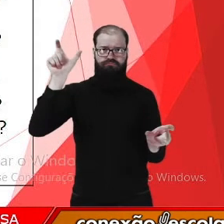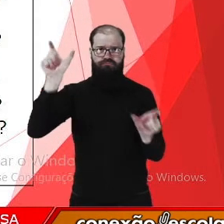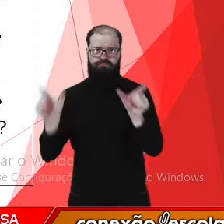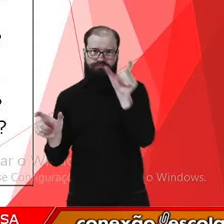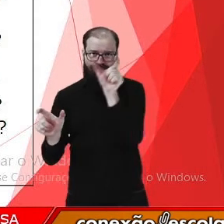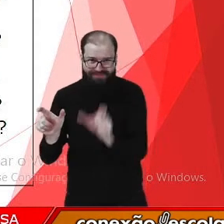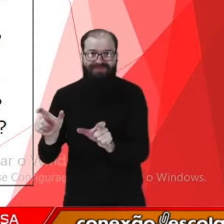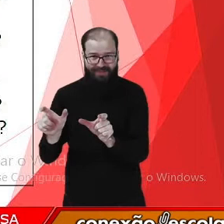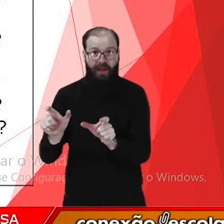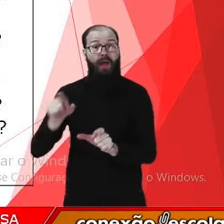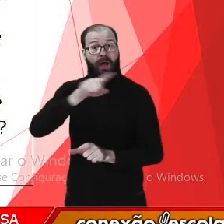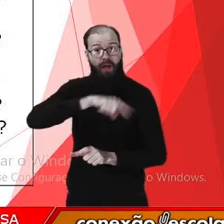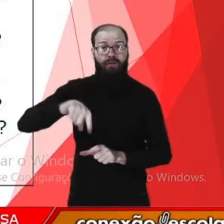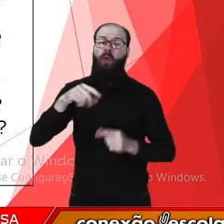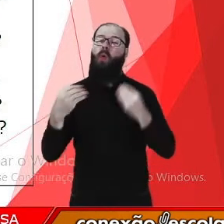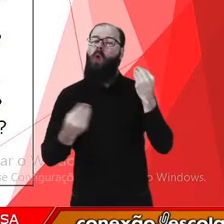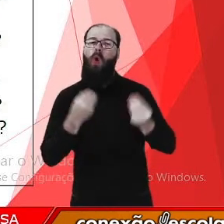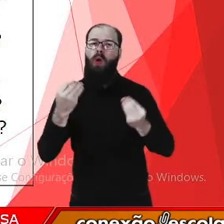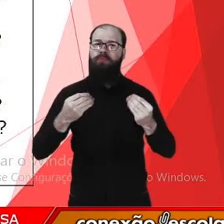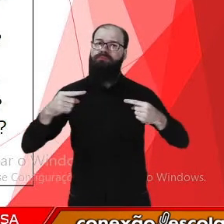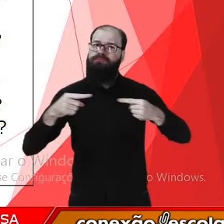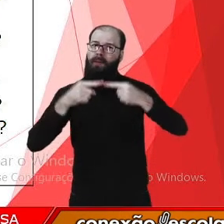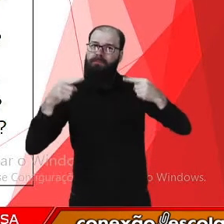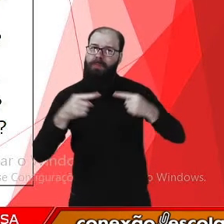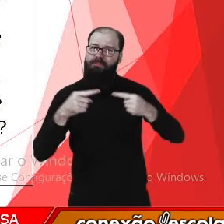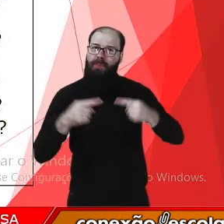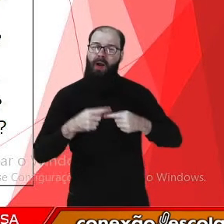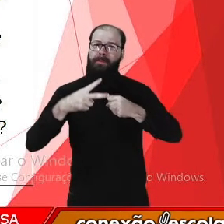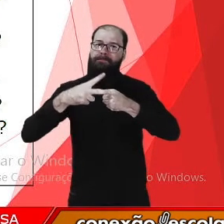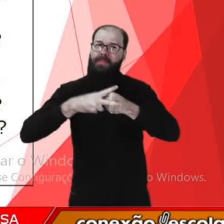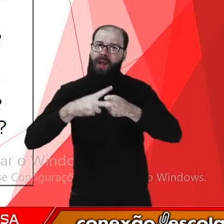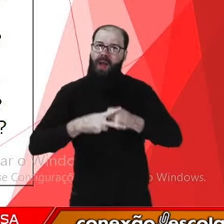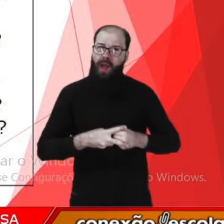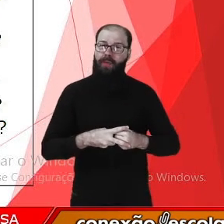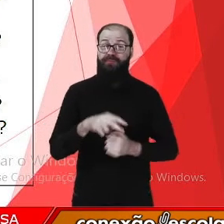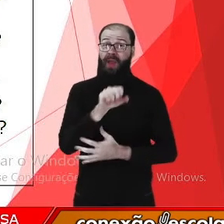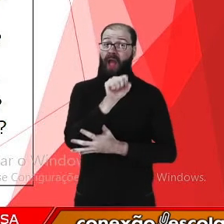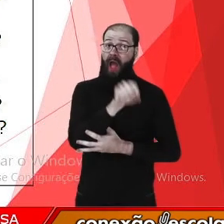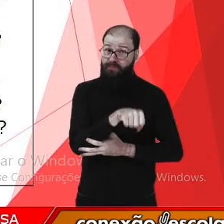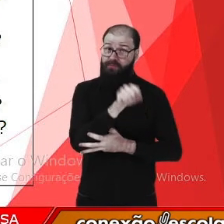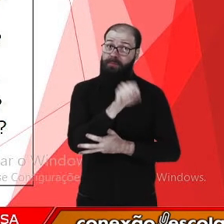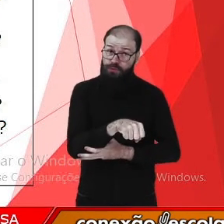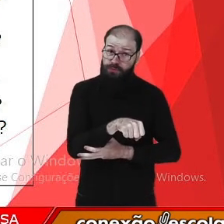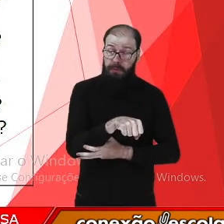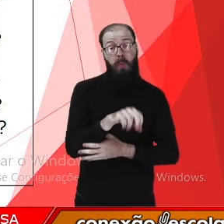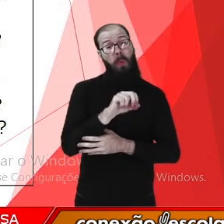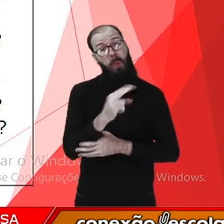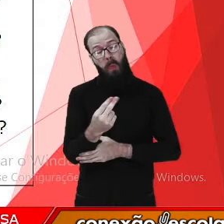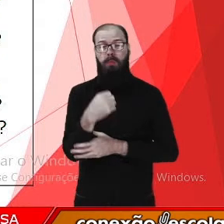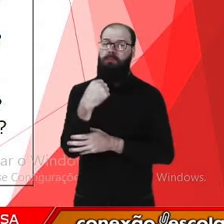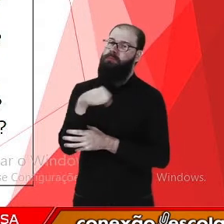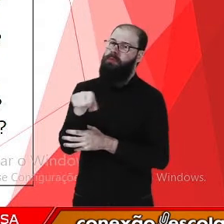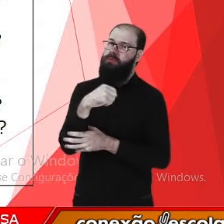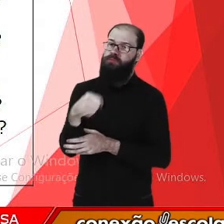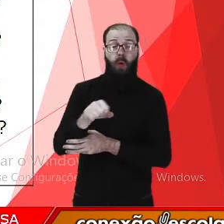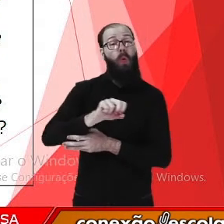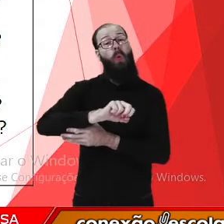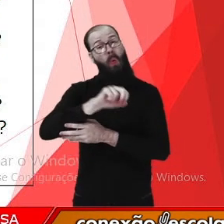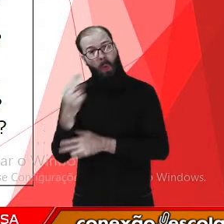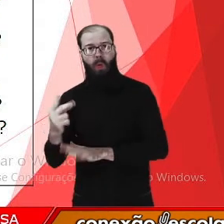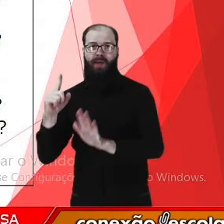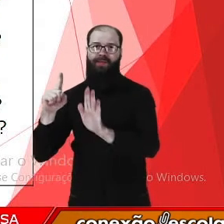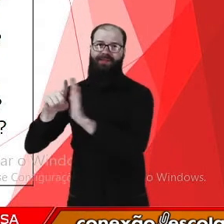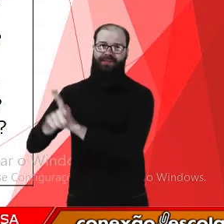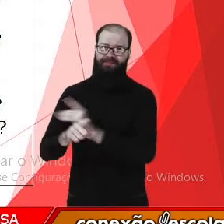conjugando o verbo can, tanto na forma afirmativa, na forma negativa e na forma